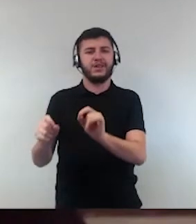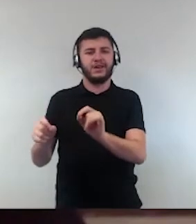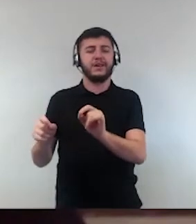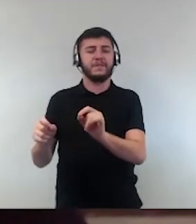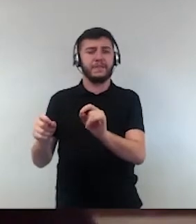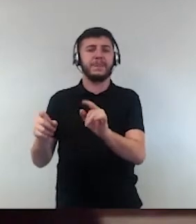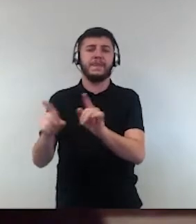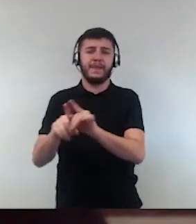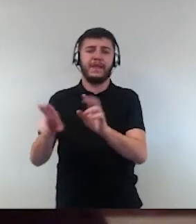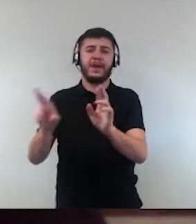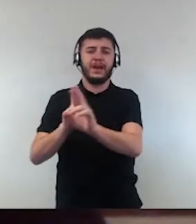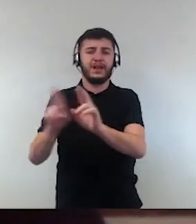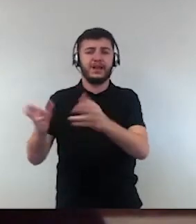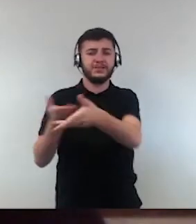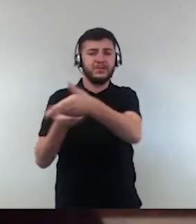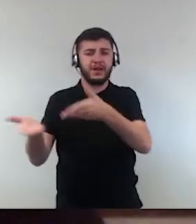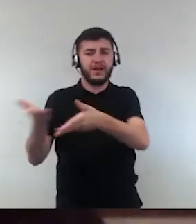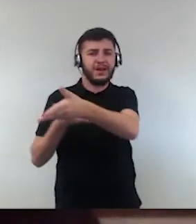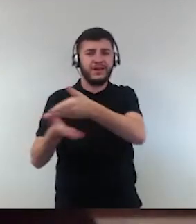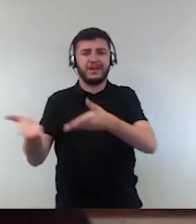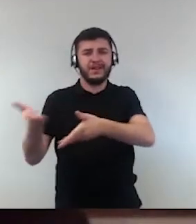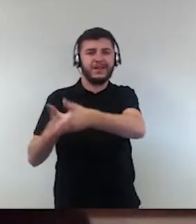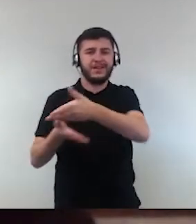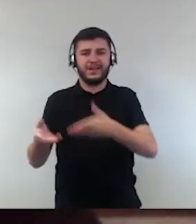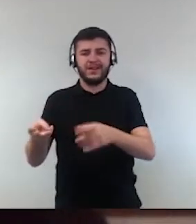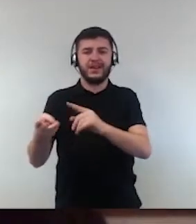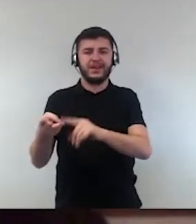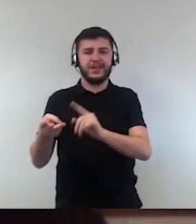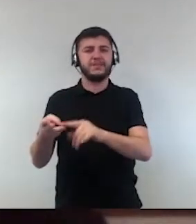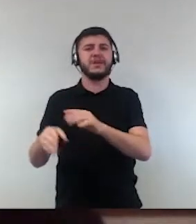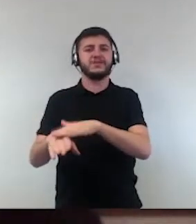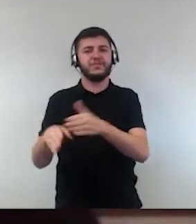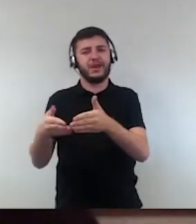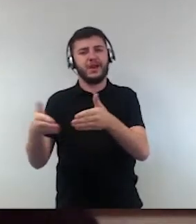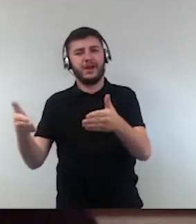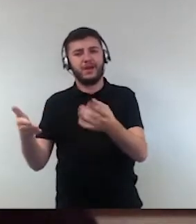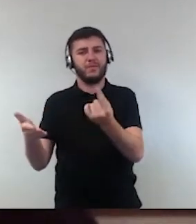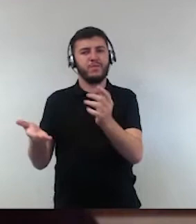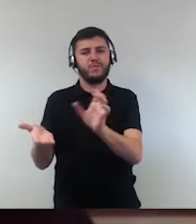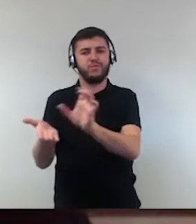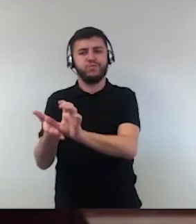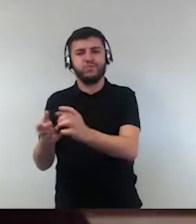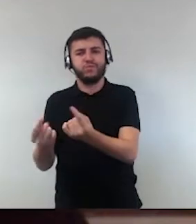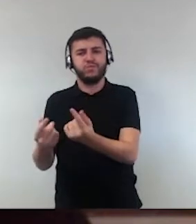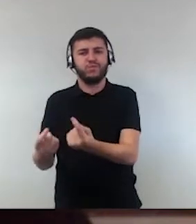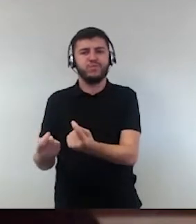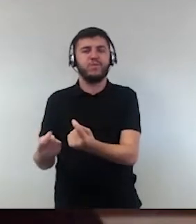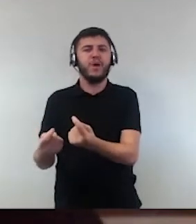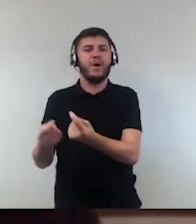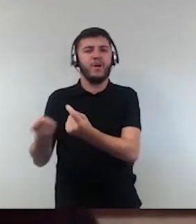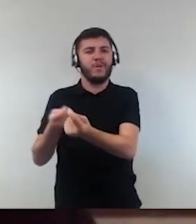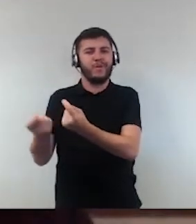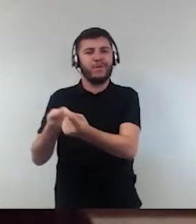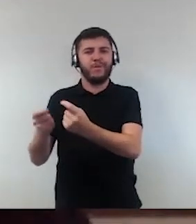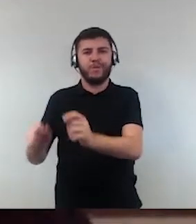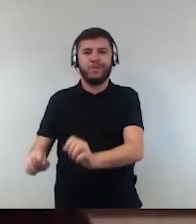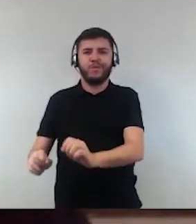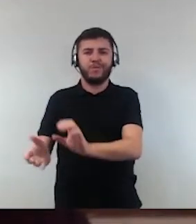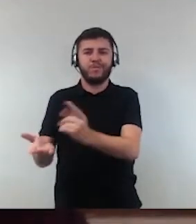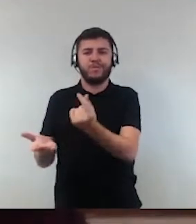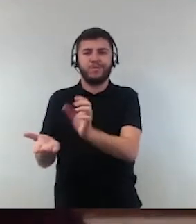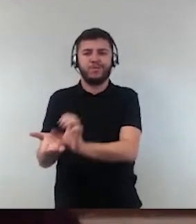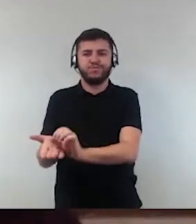de concessão. Ok, vamos trazer à baila o que está acontecendo atualmente. Nós temos aí